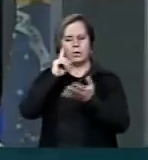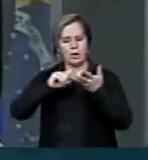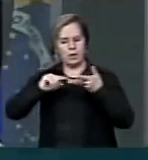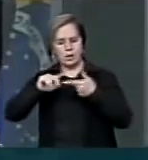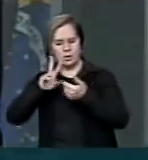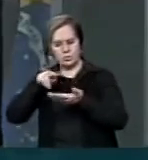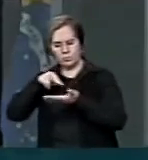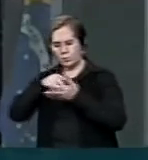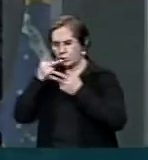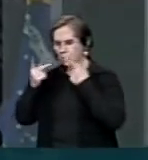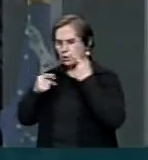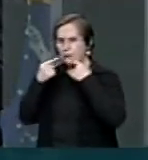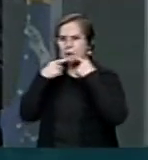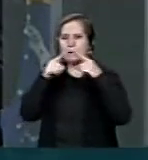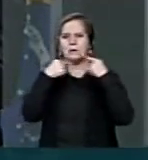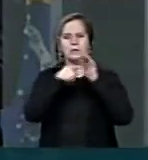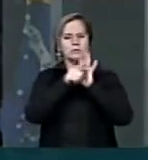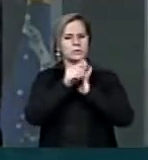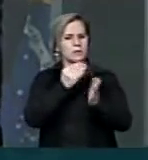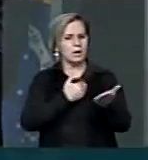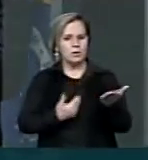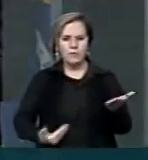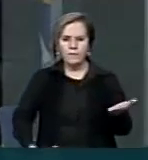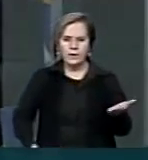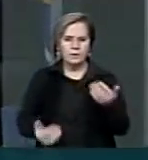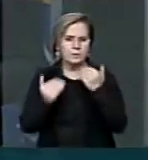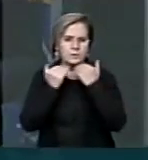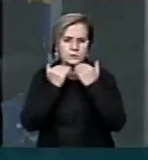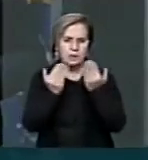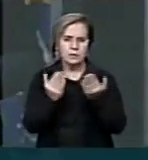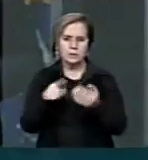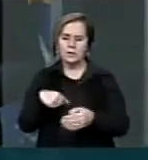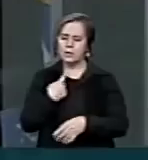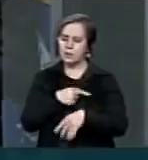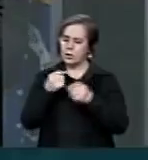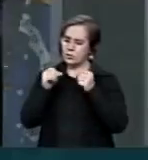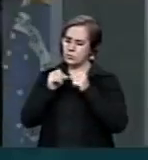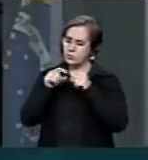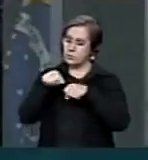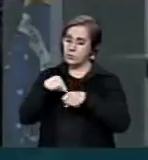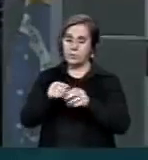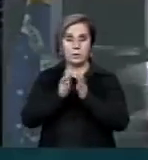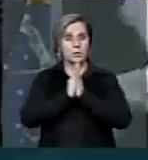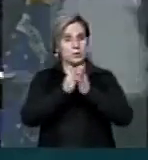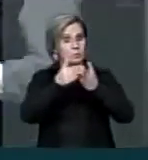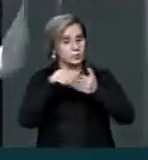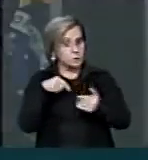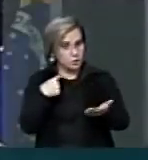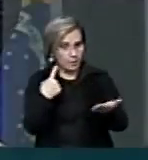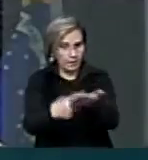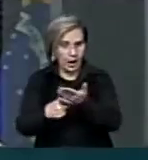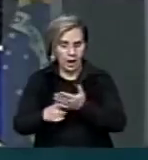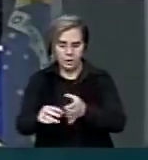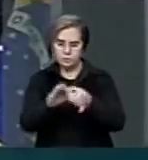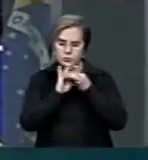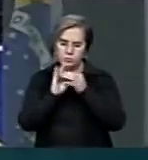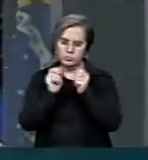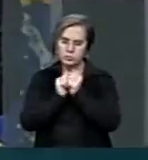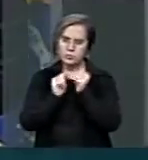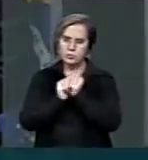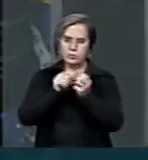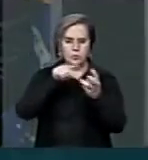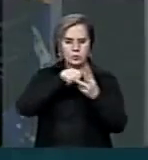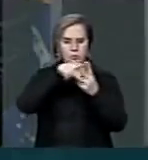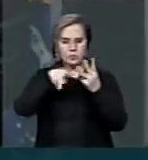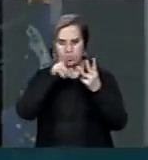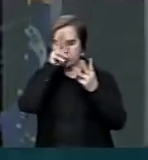à tribuna criticar governantes. O que nós temos que fazer aqui é pedir um pacto de união das três esferas